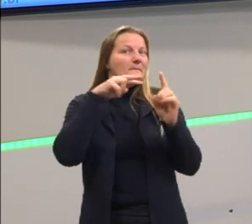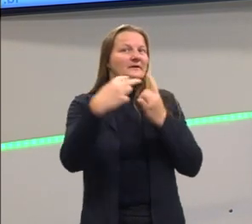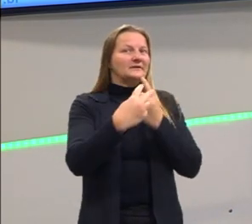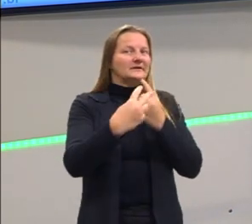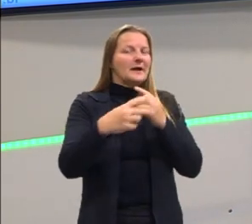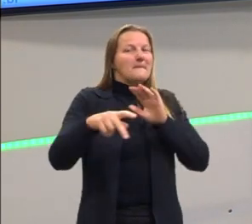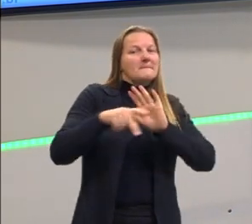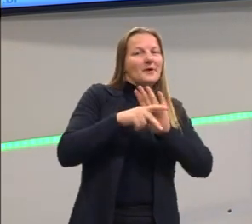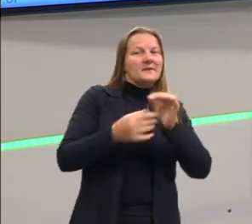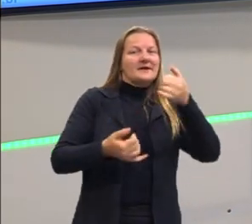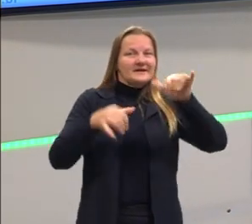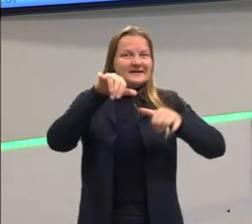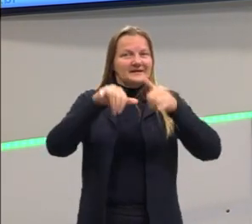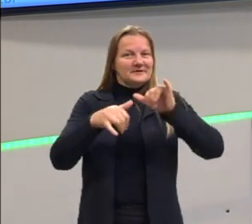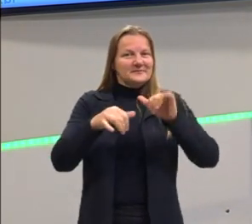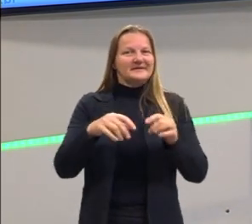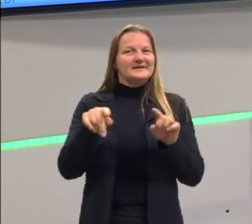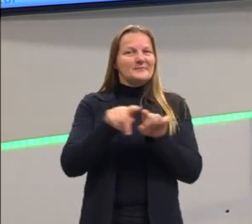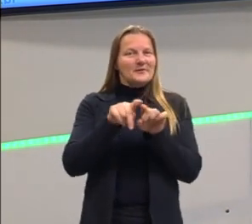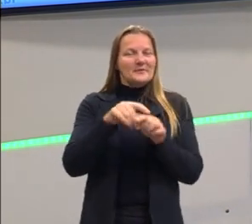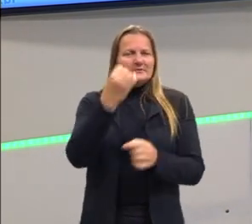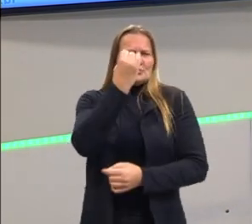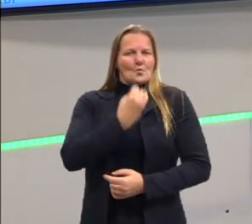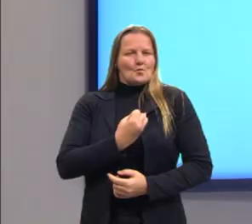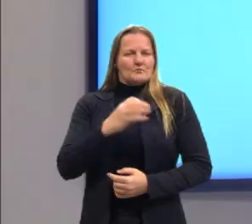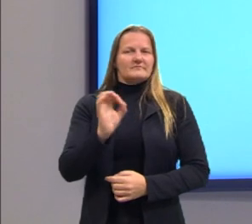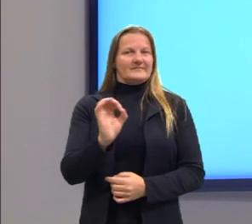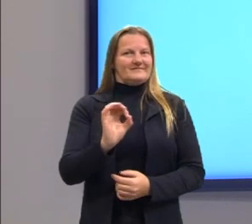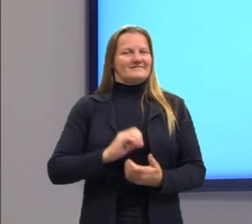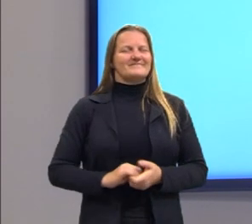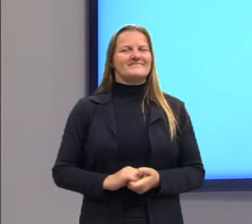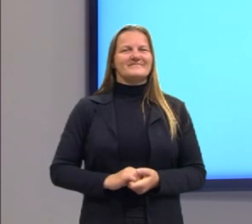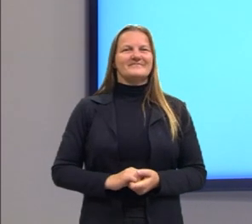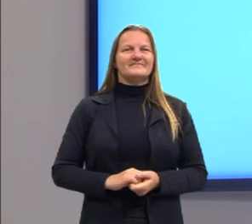da química e não em questão de dietas